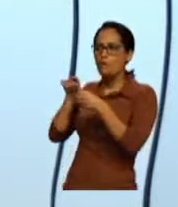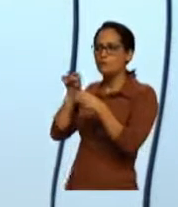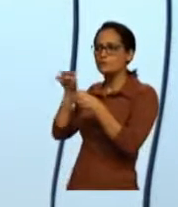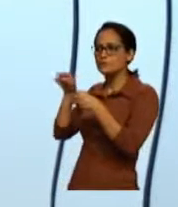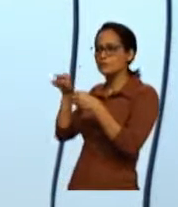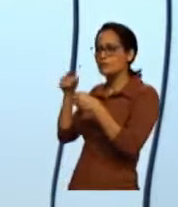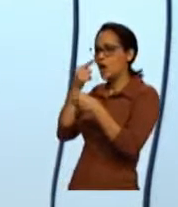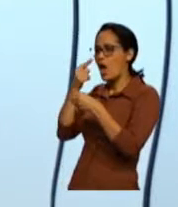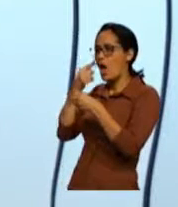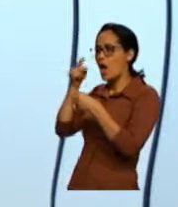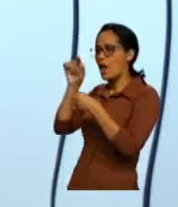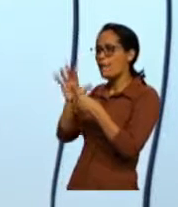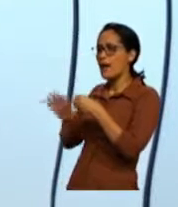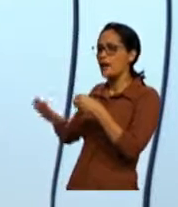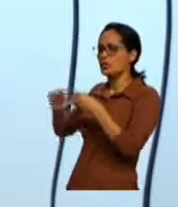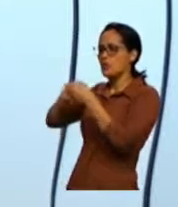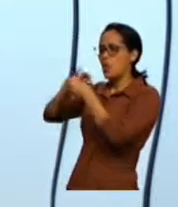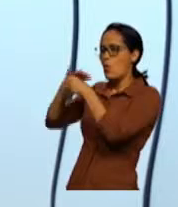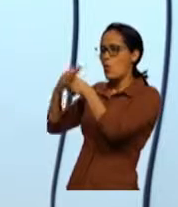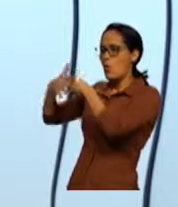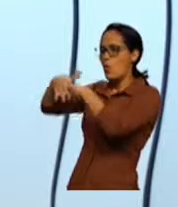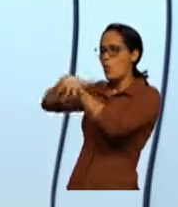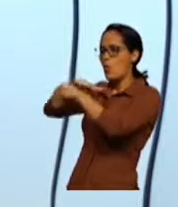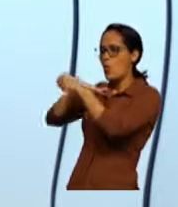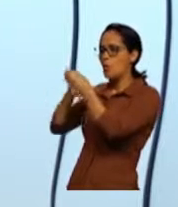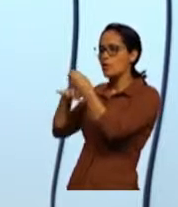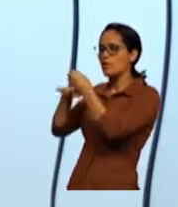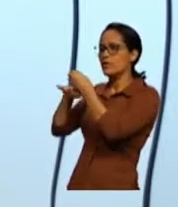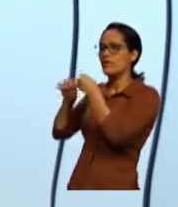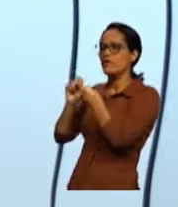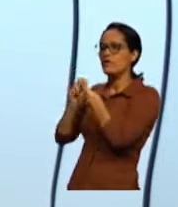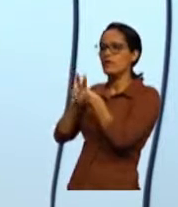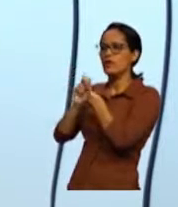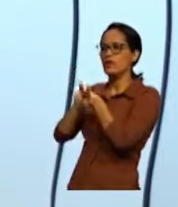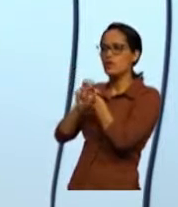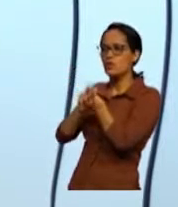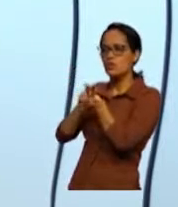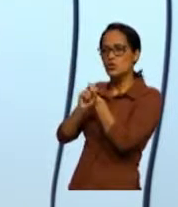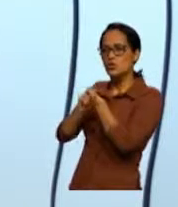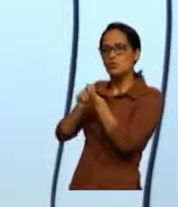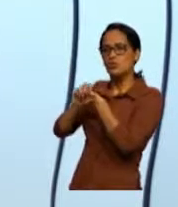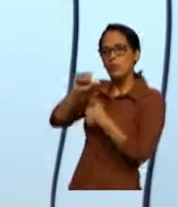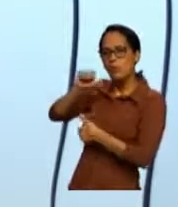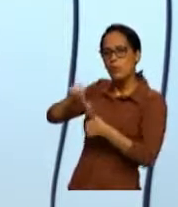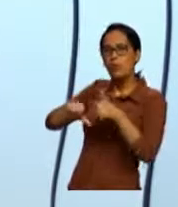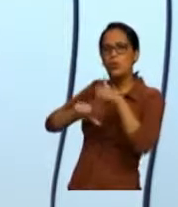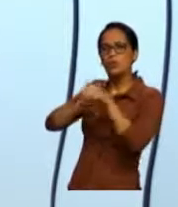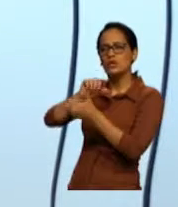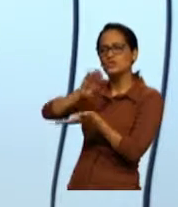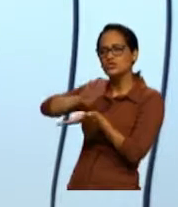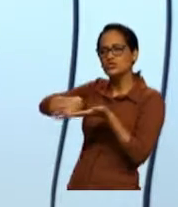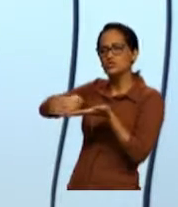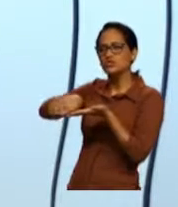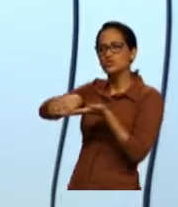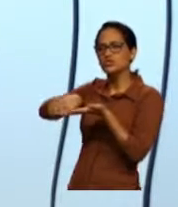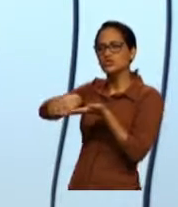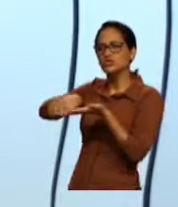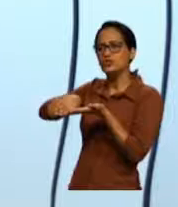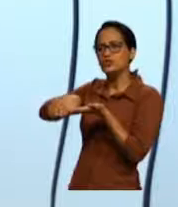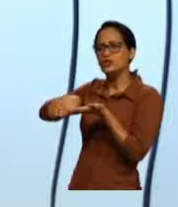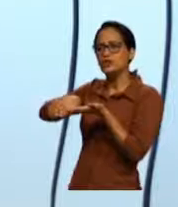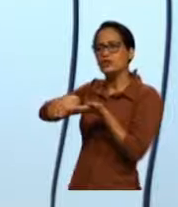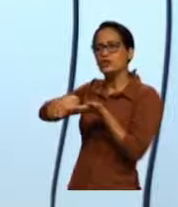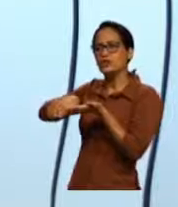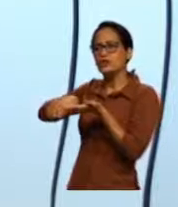na borda da membrana plasmática, esse vírus é eliminado. Quando ele é eliminado, ele vai o